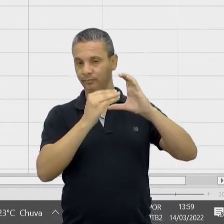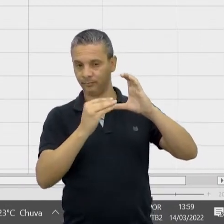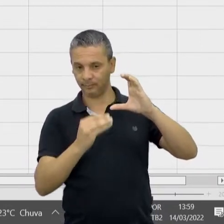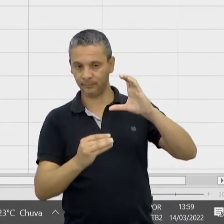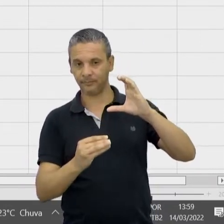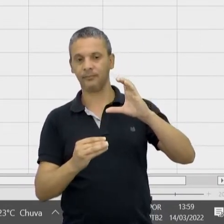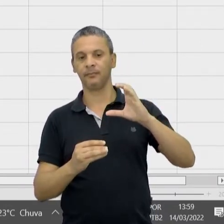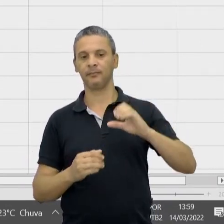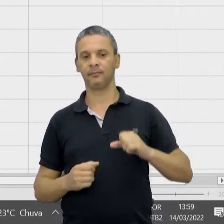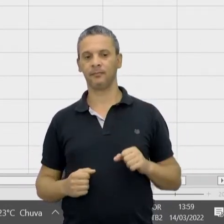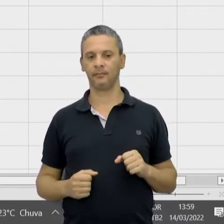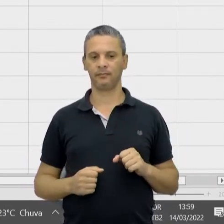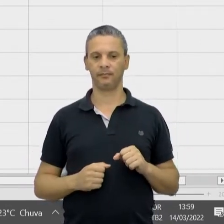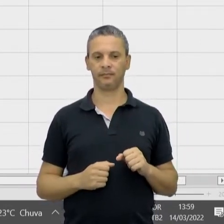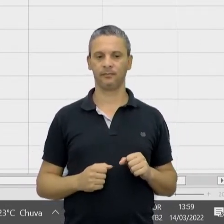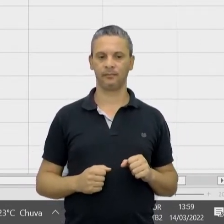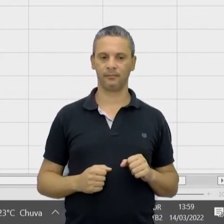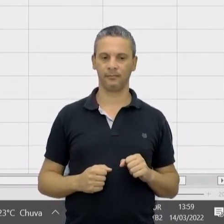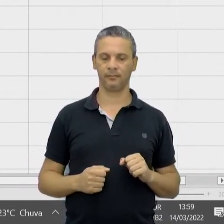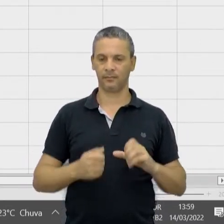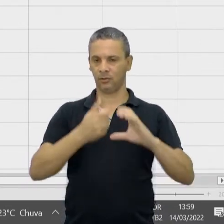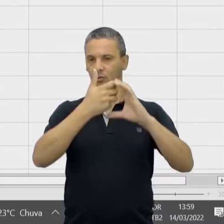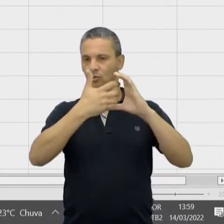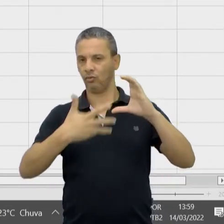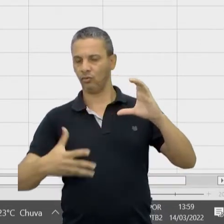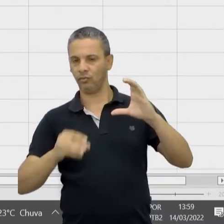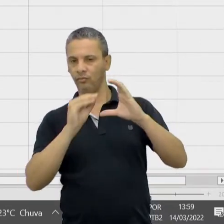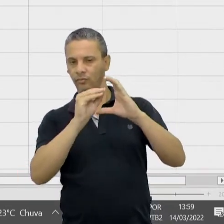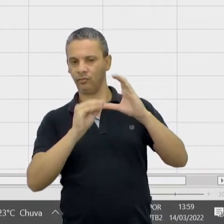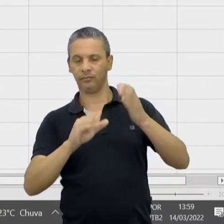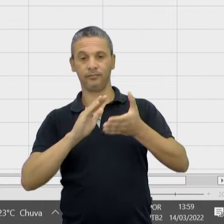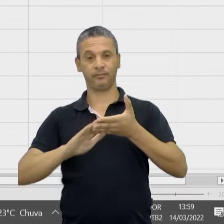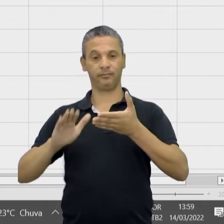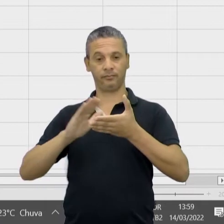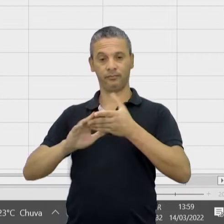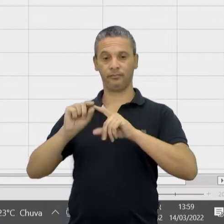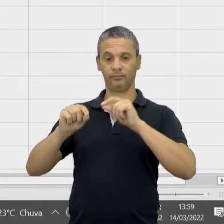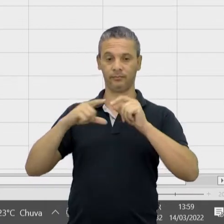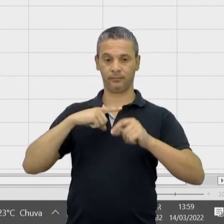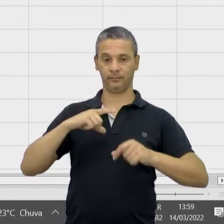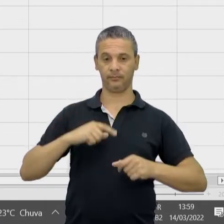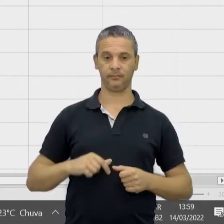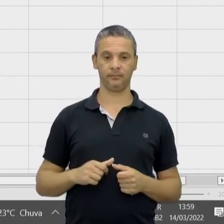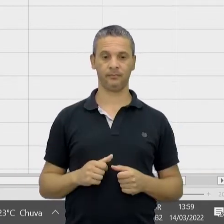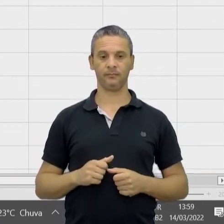da... Opa, comi o I. Descrição da despesa.